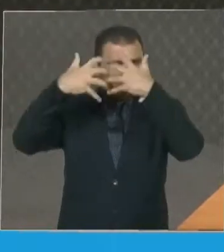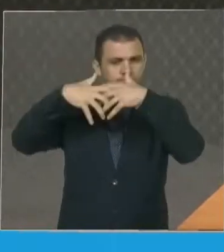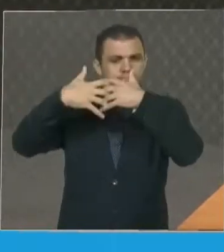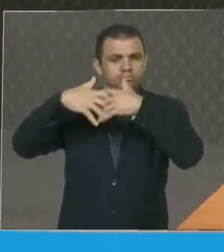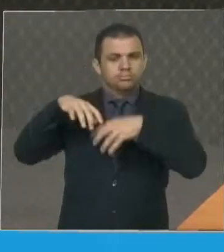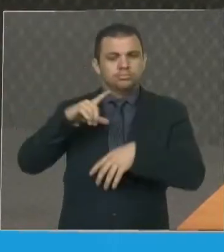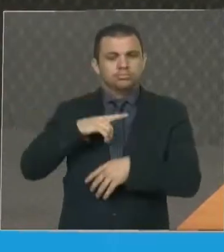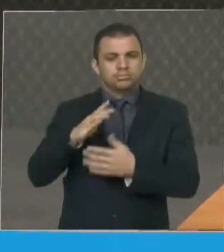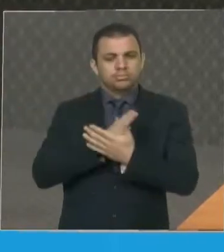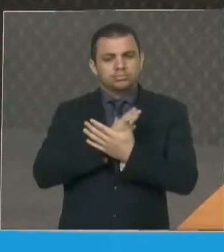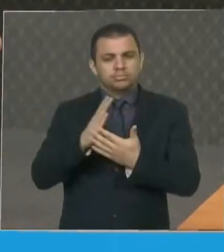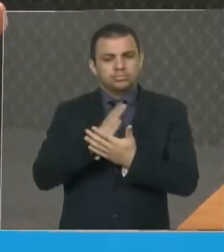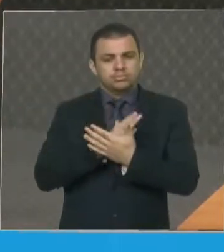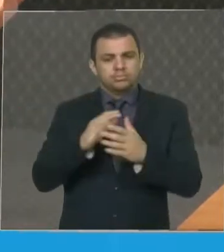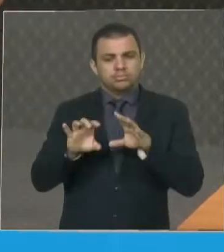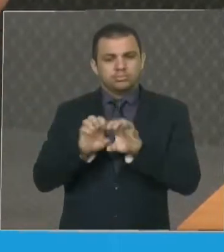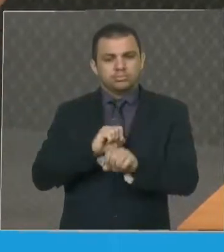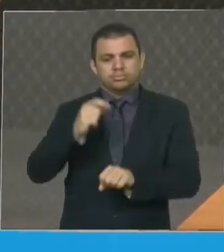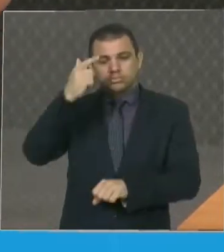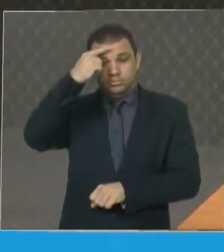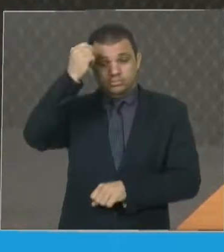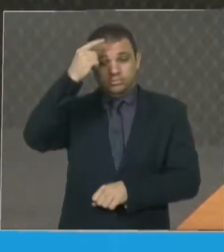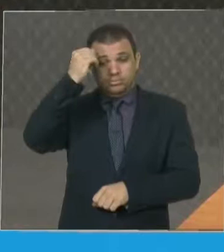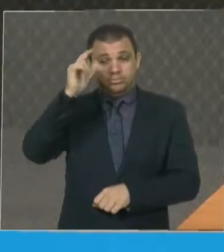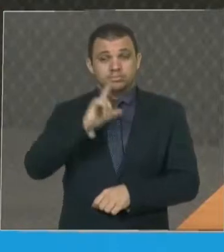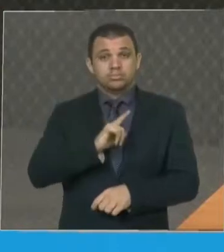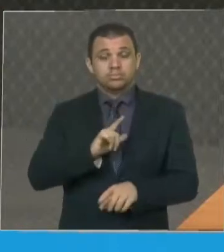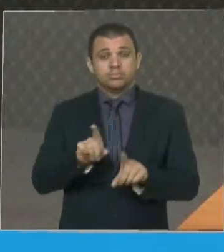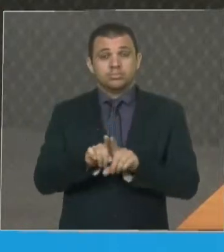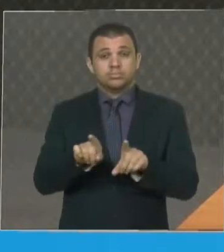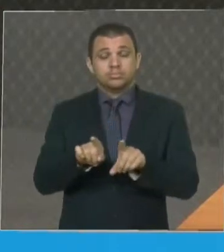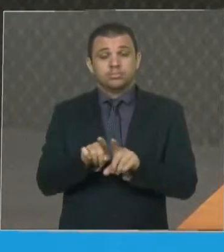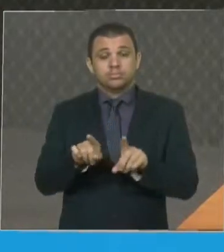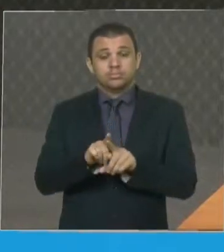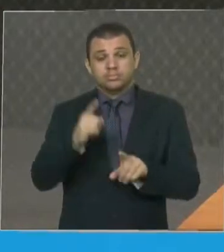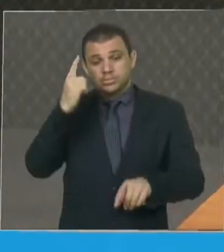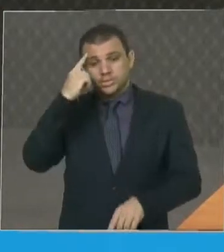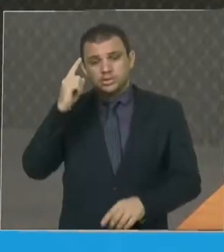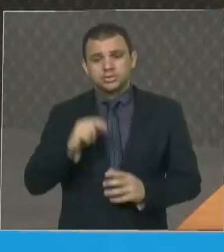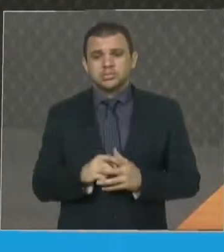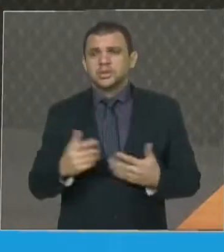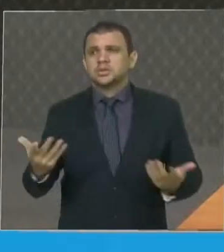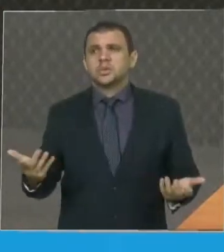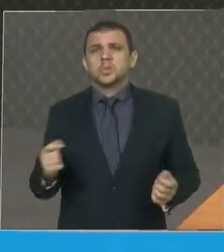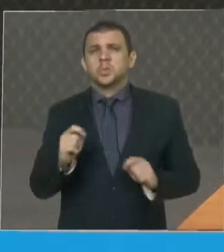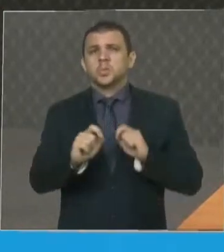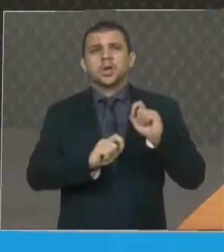da universidade, quando pessoas falam, você pensa, o que é isso?